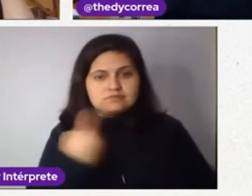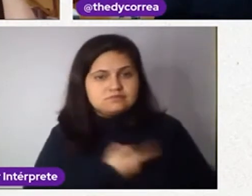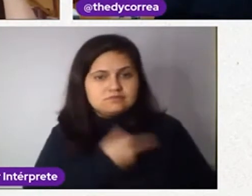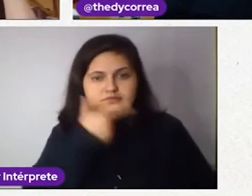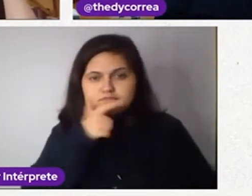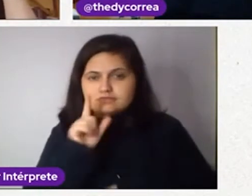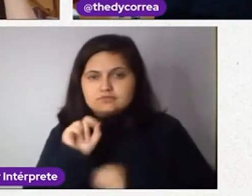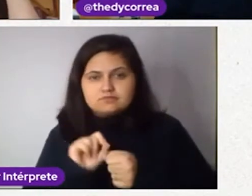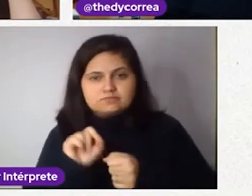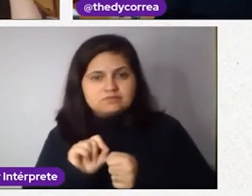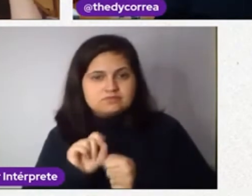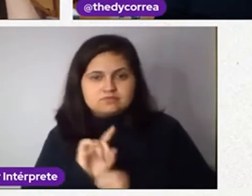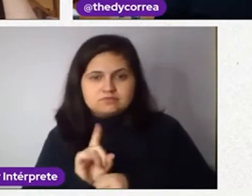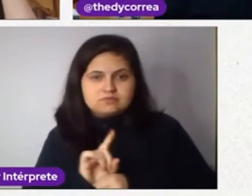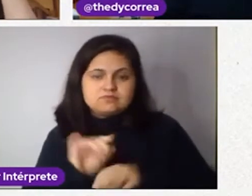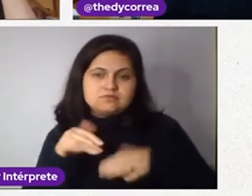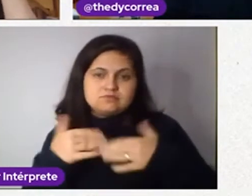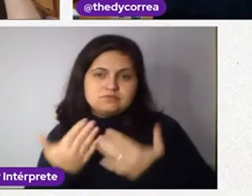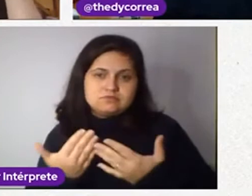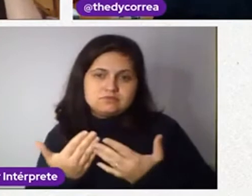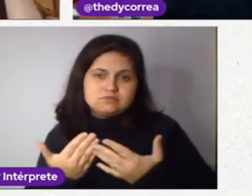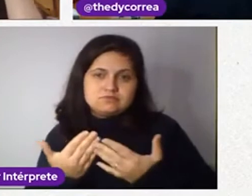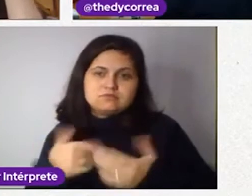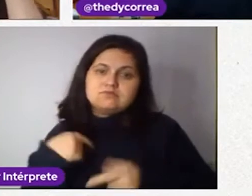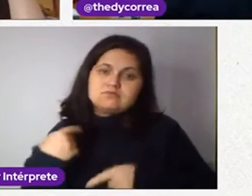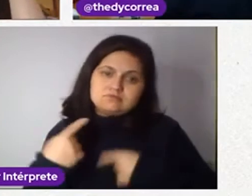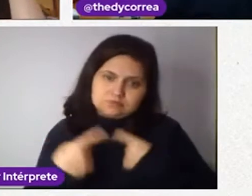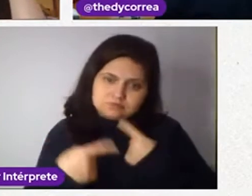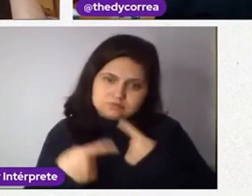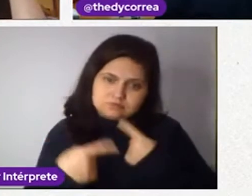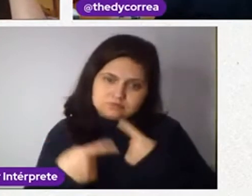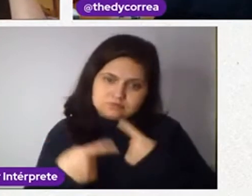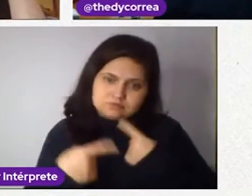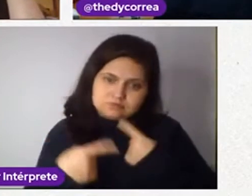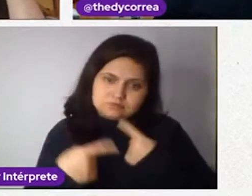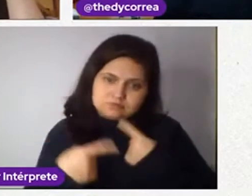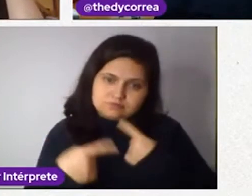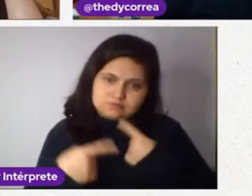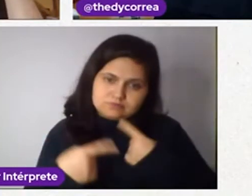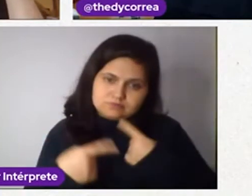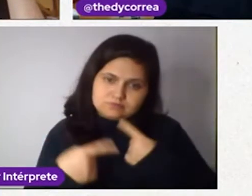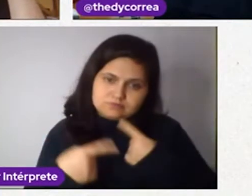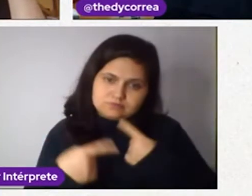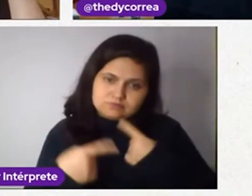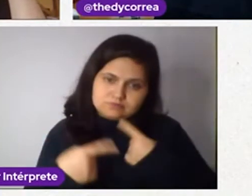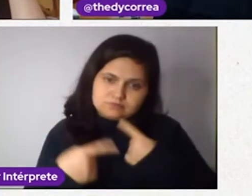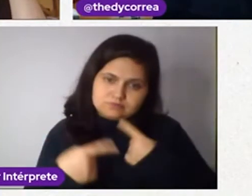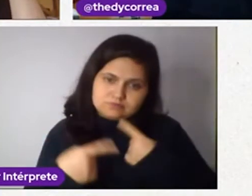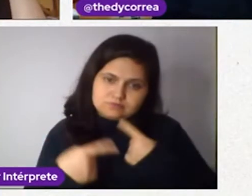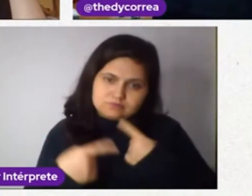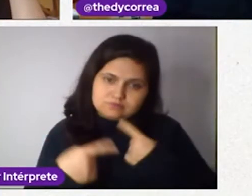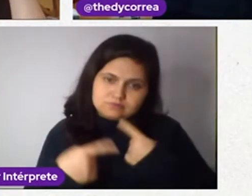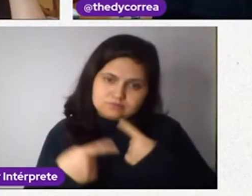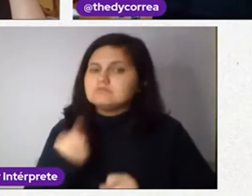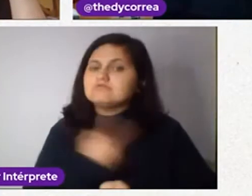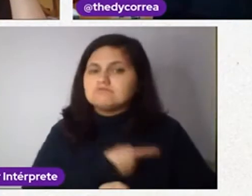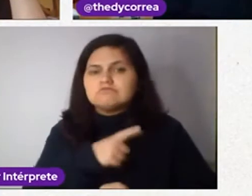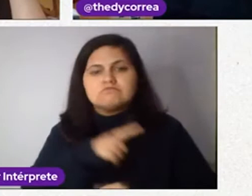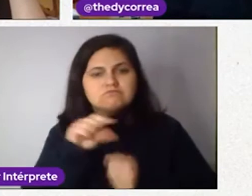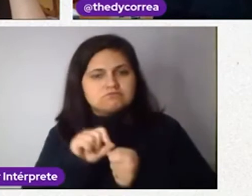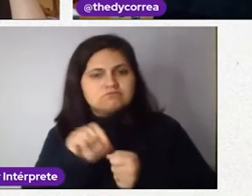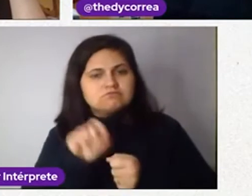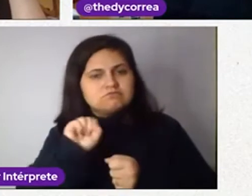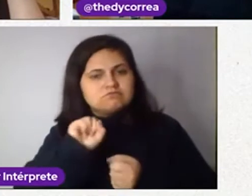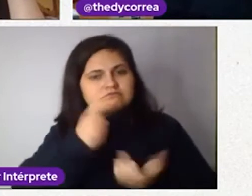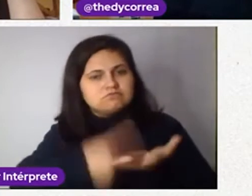E vai indo, né? Daí ele falou, mas acho que quando for possível, a gente tem que fazer, tem que